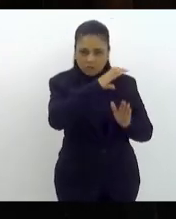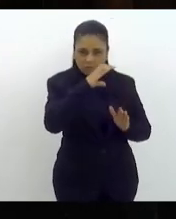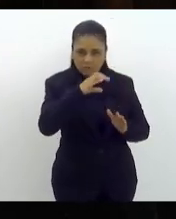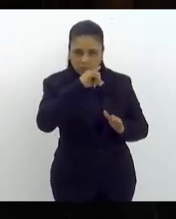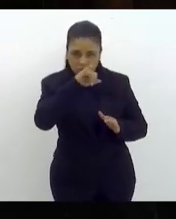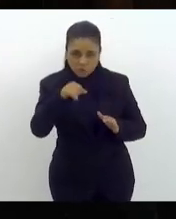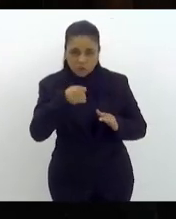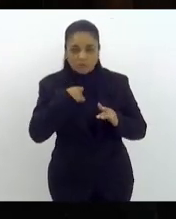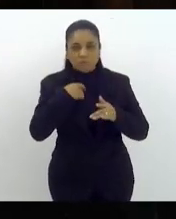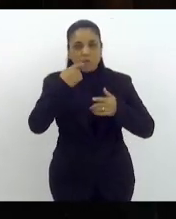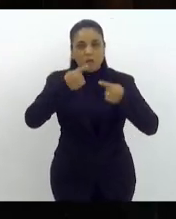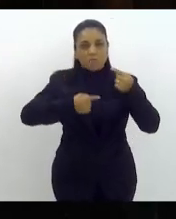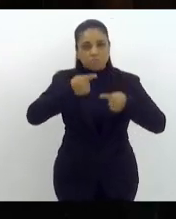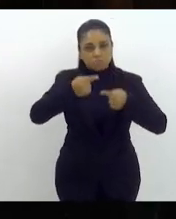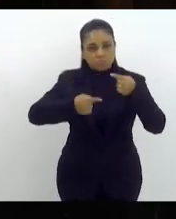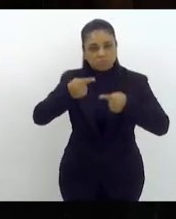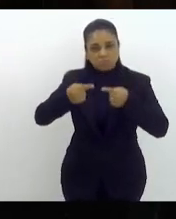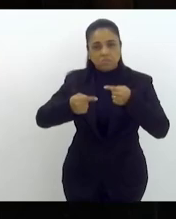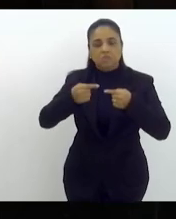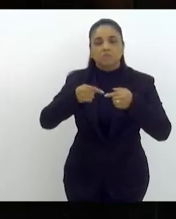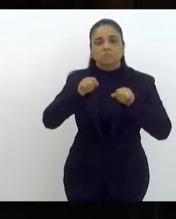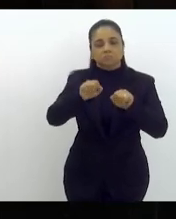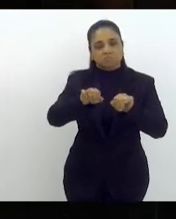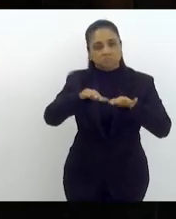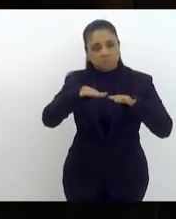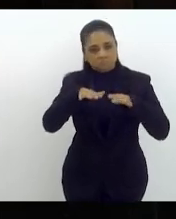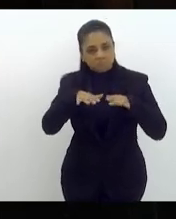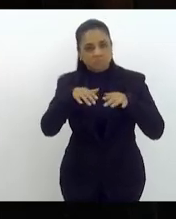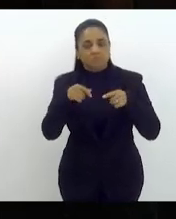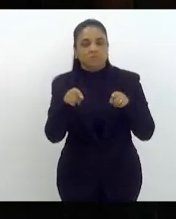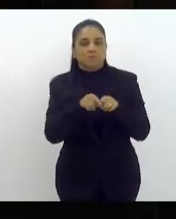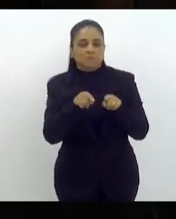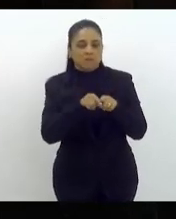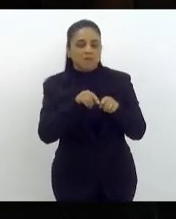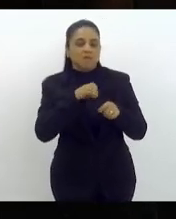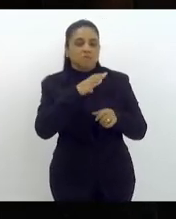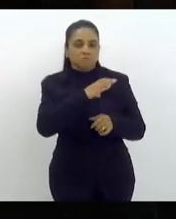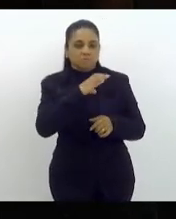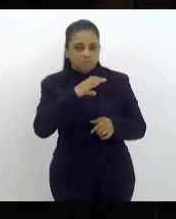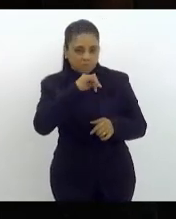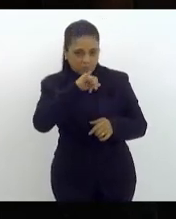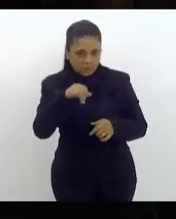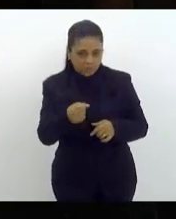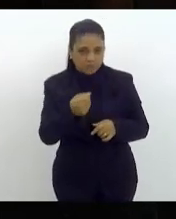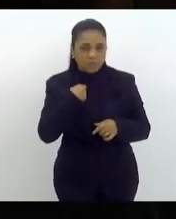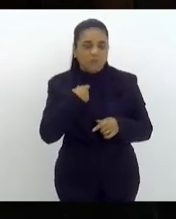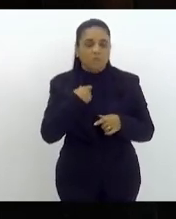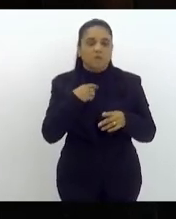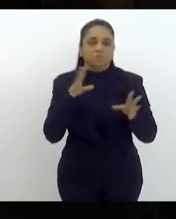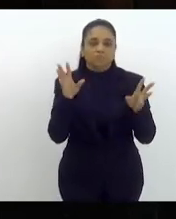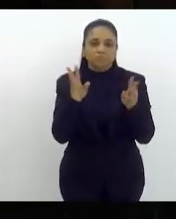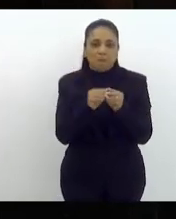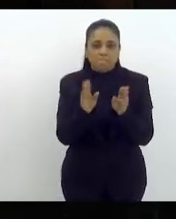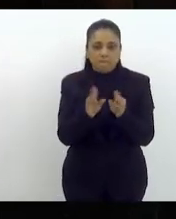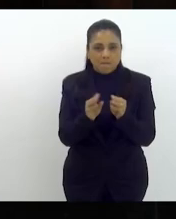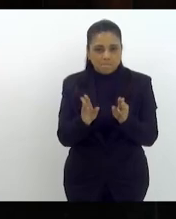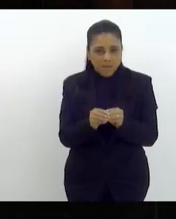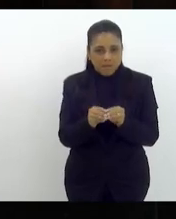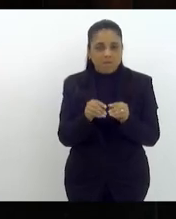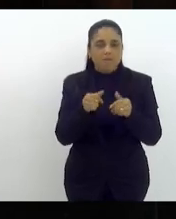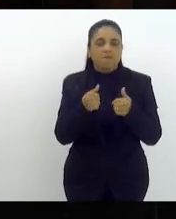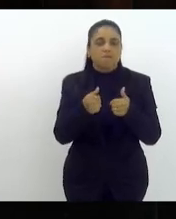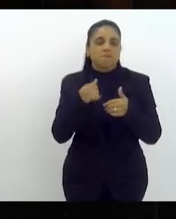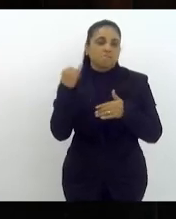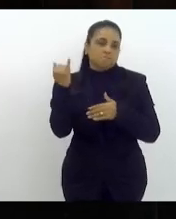mais Ampla com a frente parlamentar com as comissões pertinentes para que a gente possa dar um desfecho a esse tema